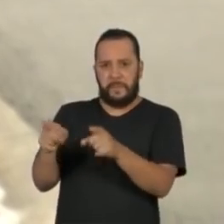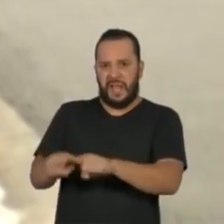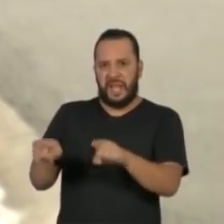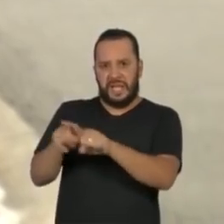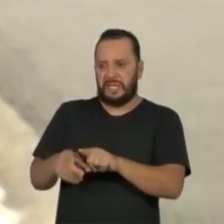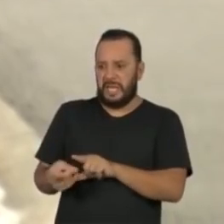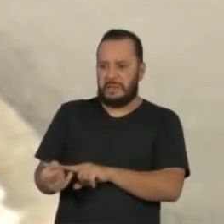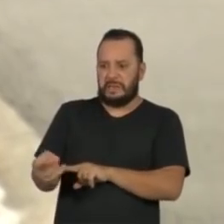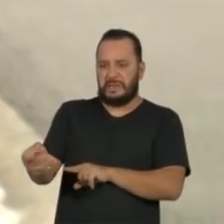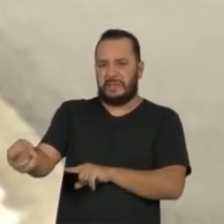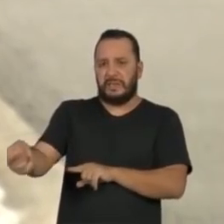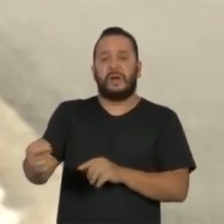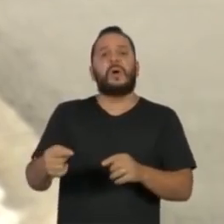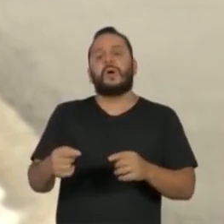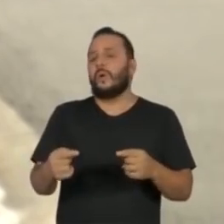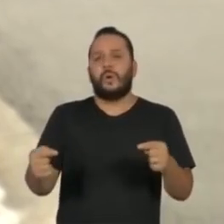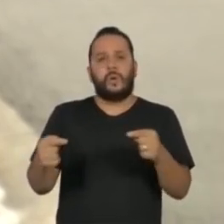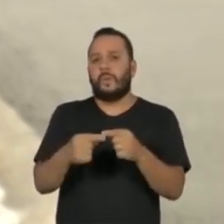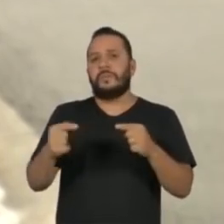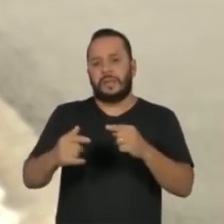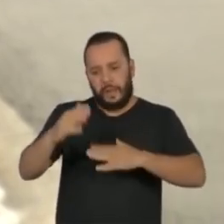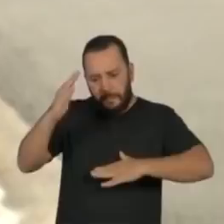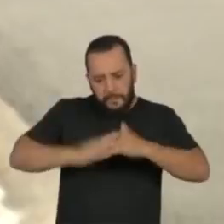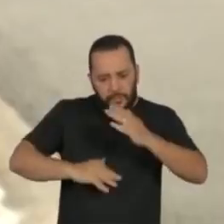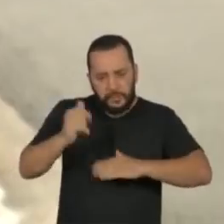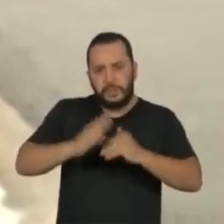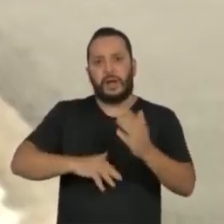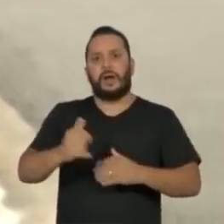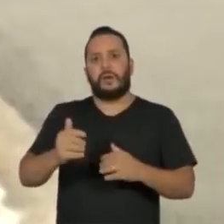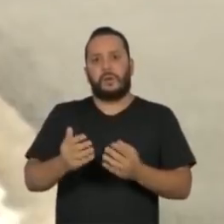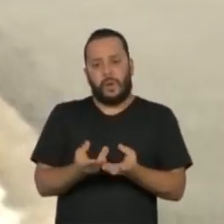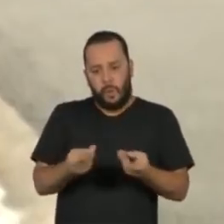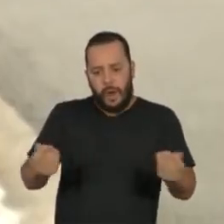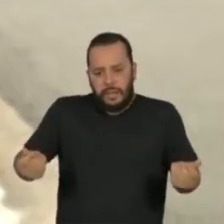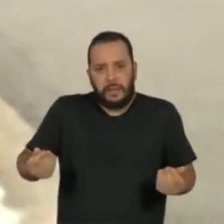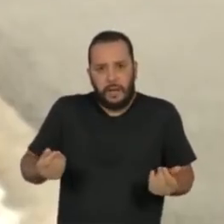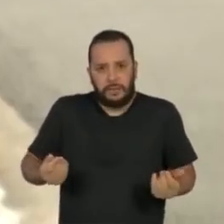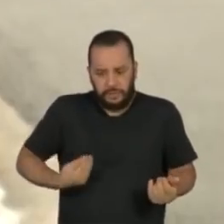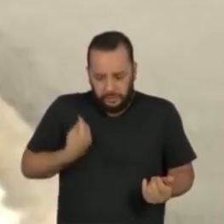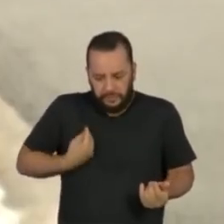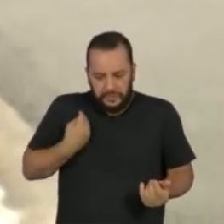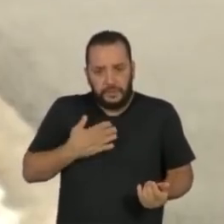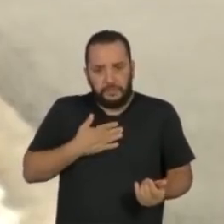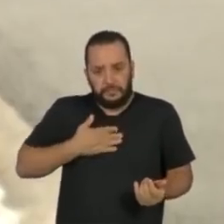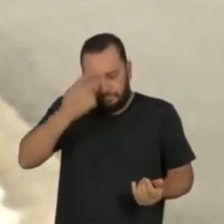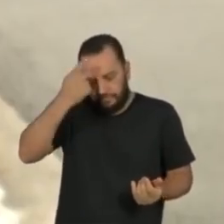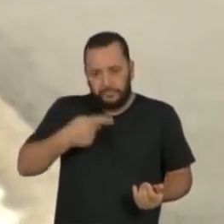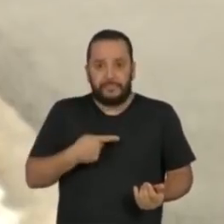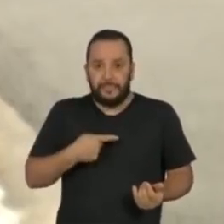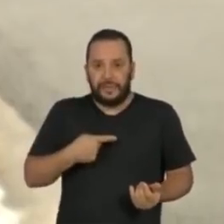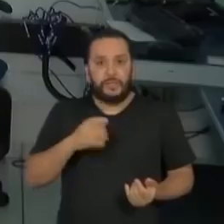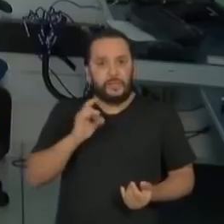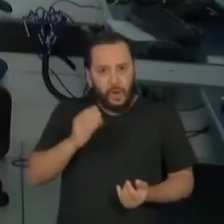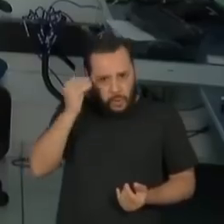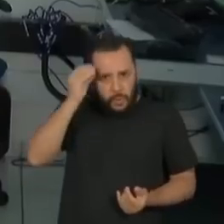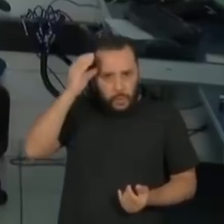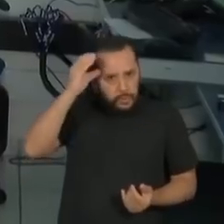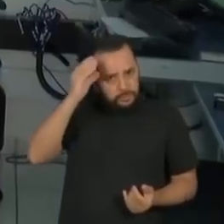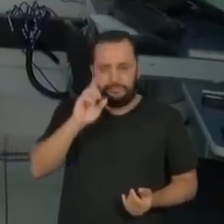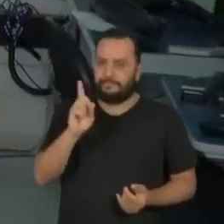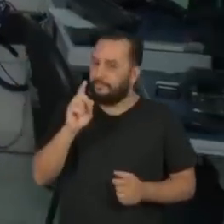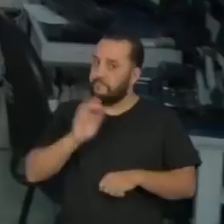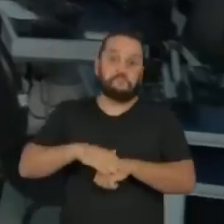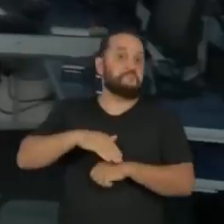com aptidão e qualidades pessoais. As profissões do futuro vão exigir mais que conhecimento.